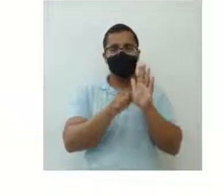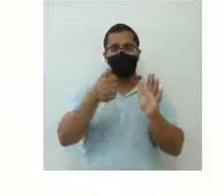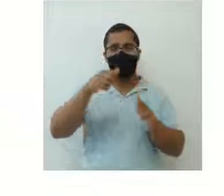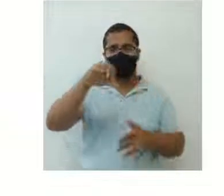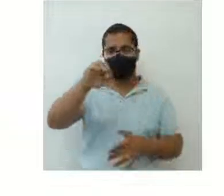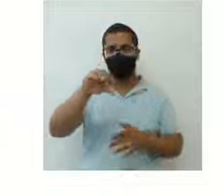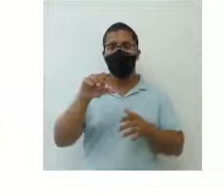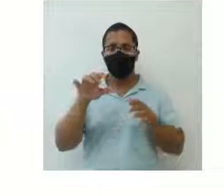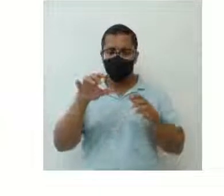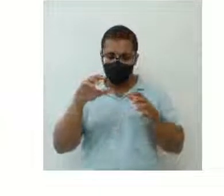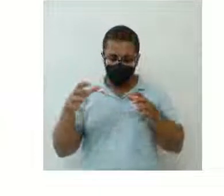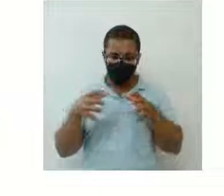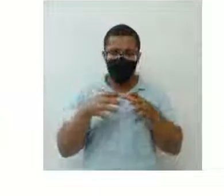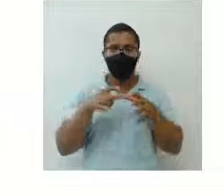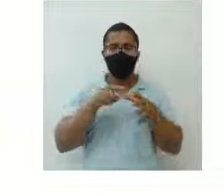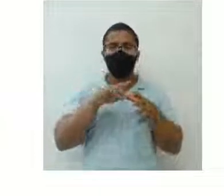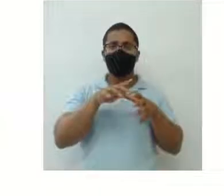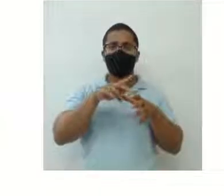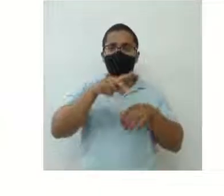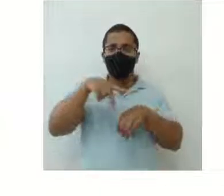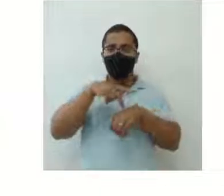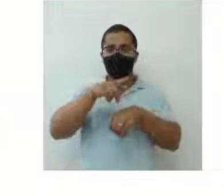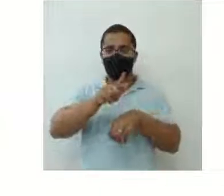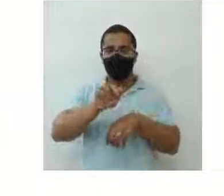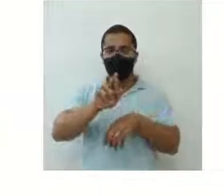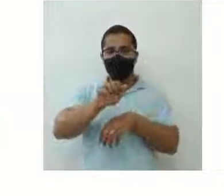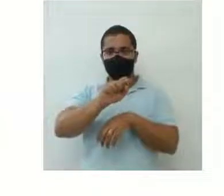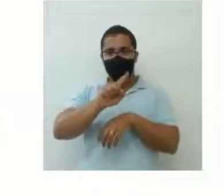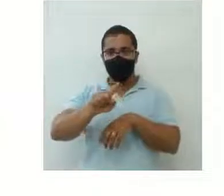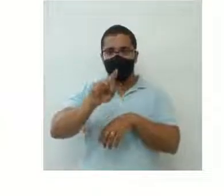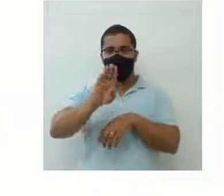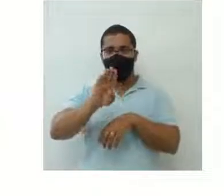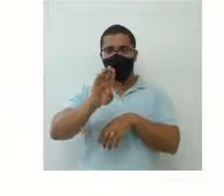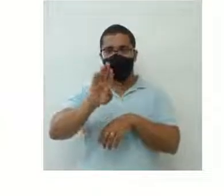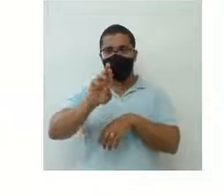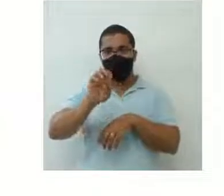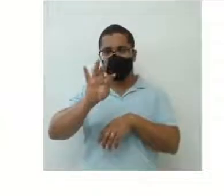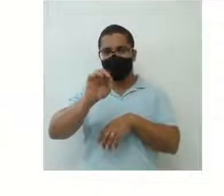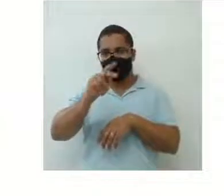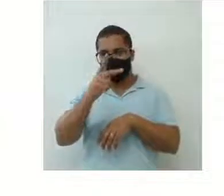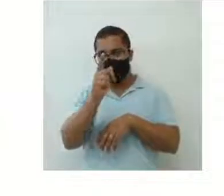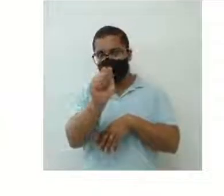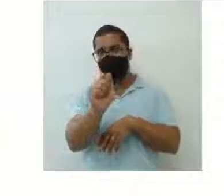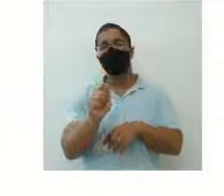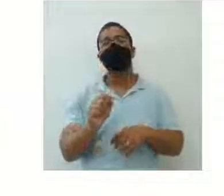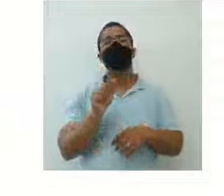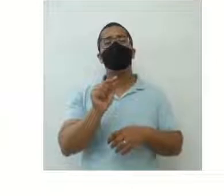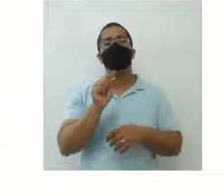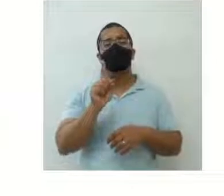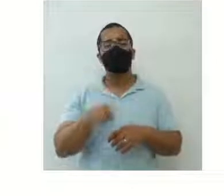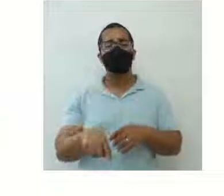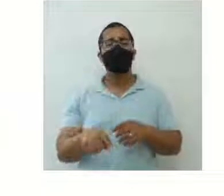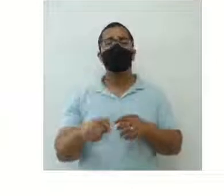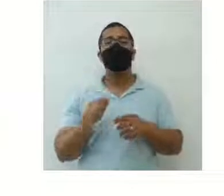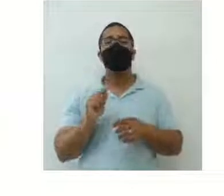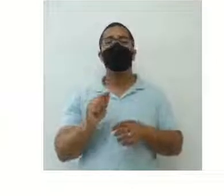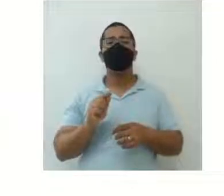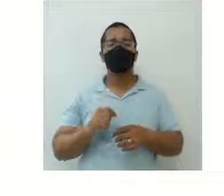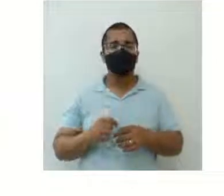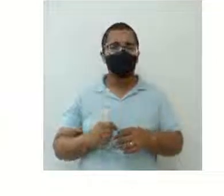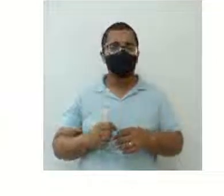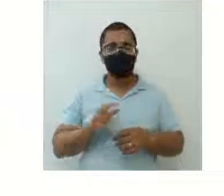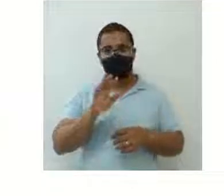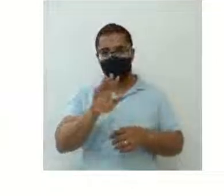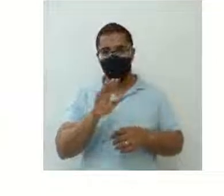Vejam só. Entra em cena a Grã-Bretanha. Uma exportação de quê? Exportação